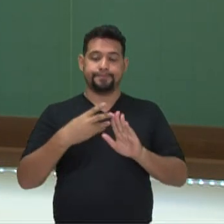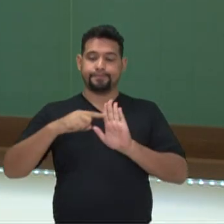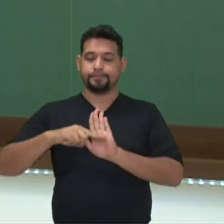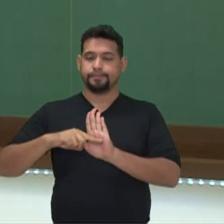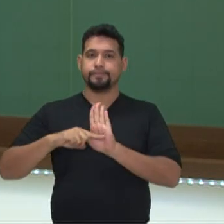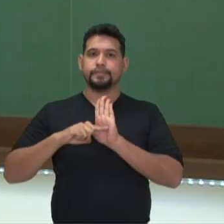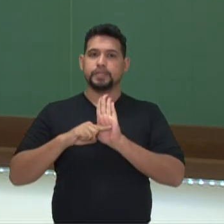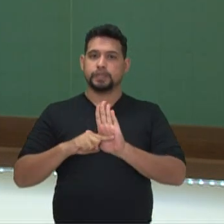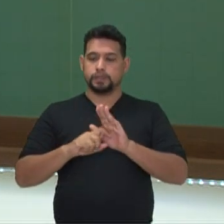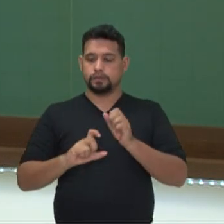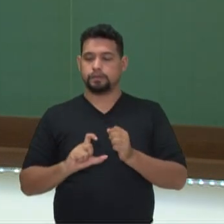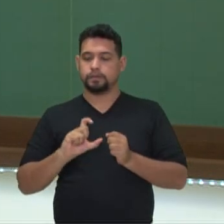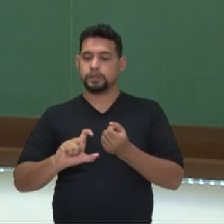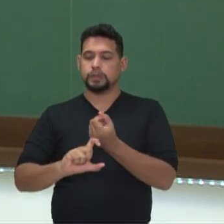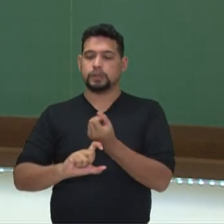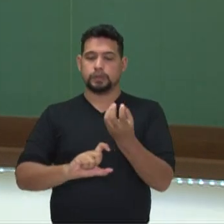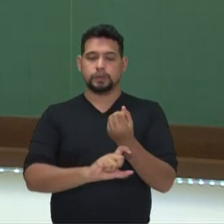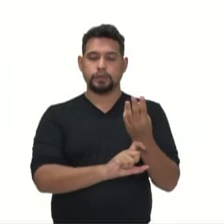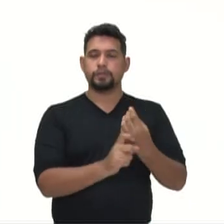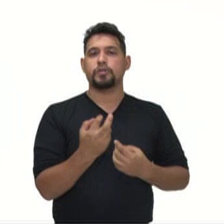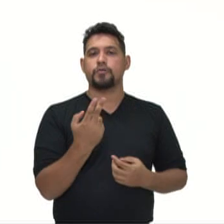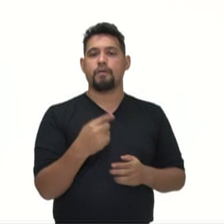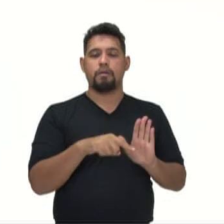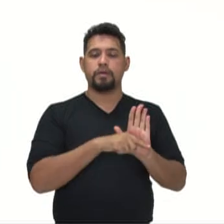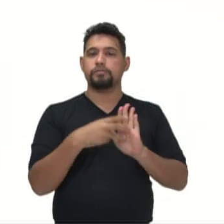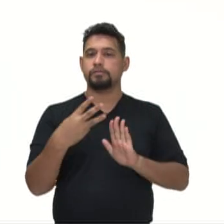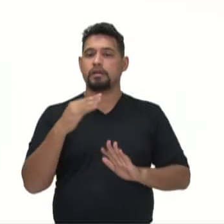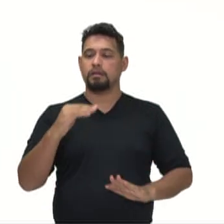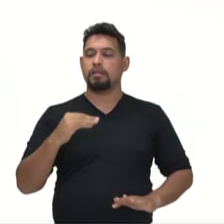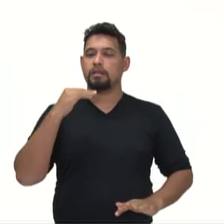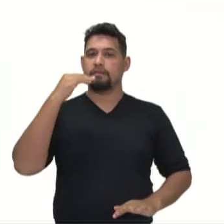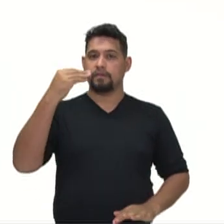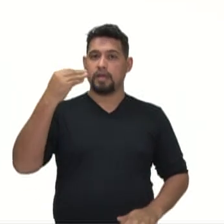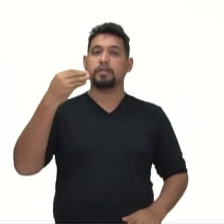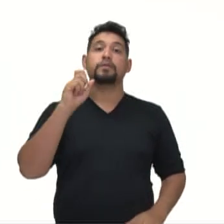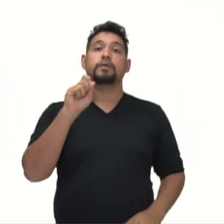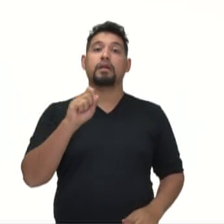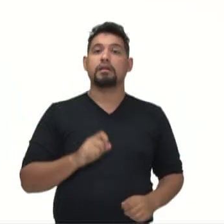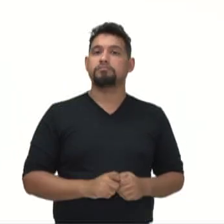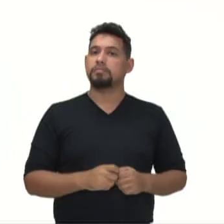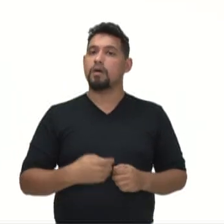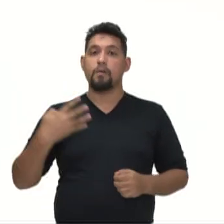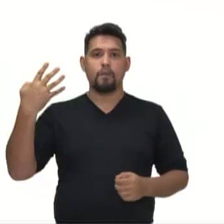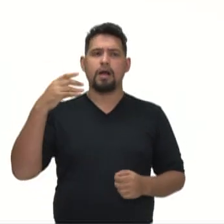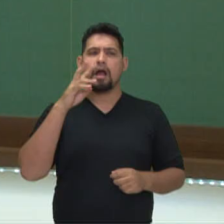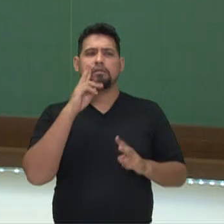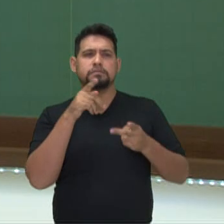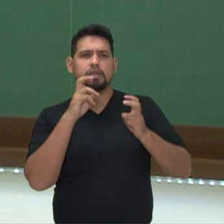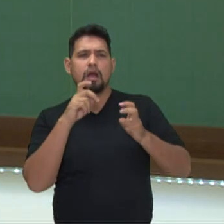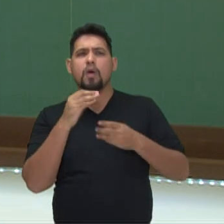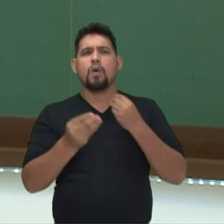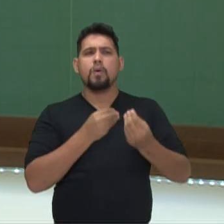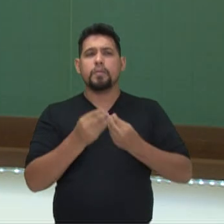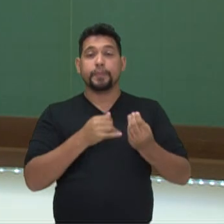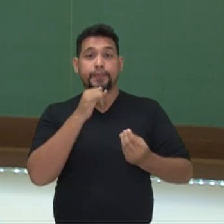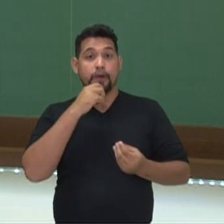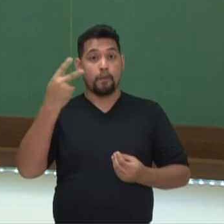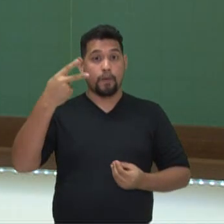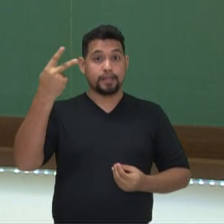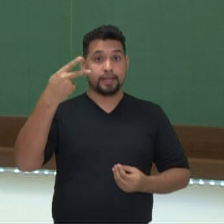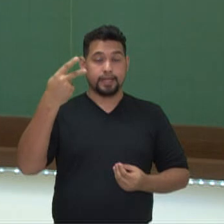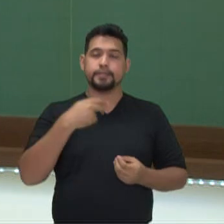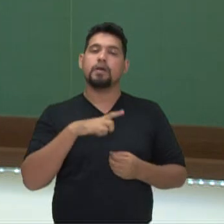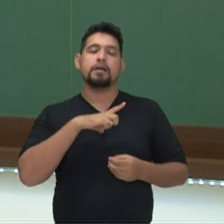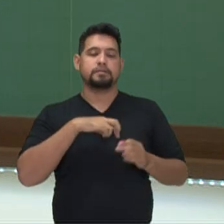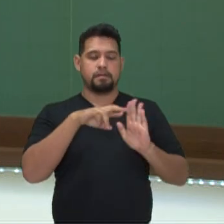os expoentes, que vai ser igual a menos 3 elevado ao quadrado. Pessoal, lembrando que